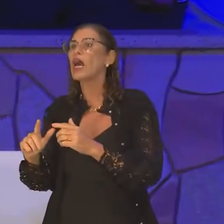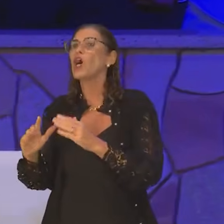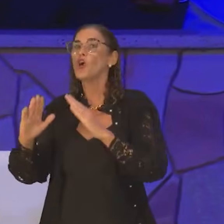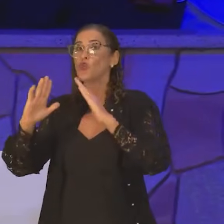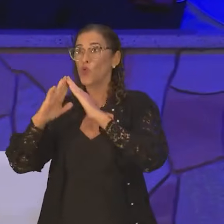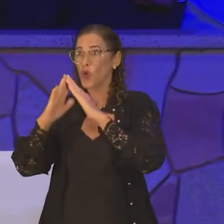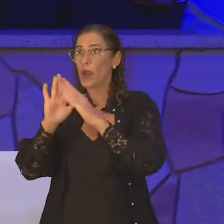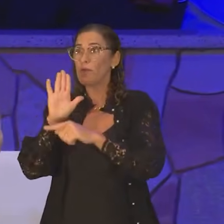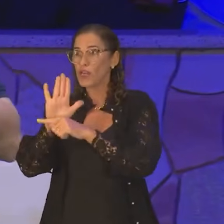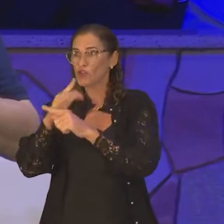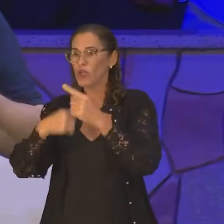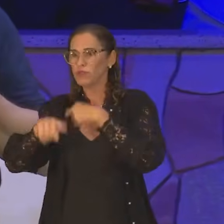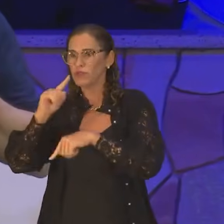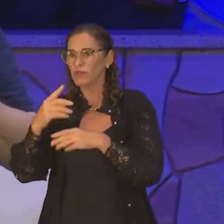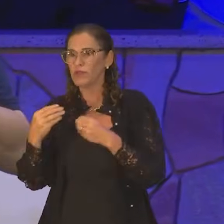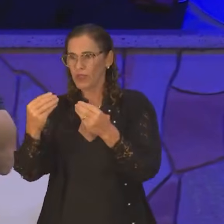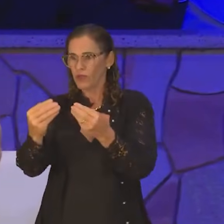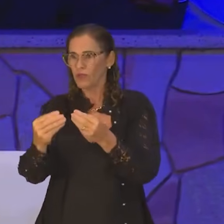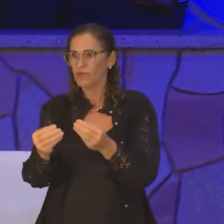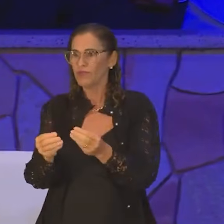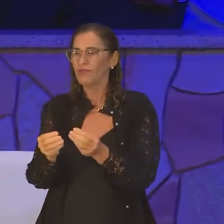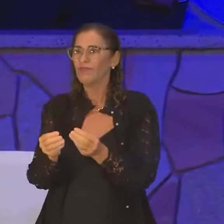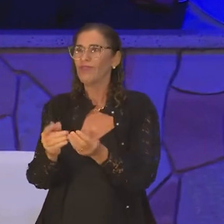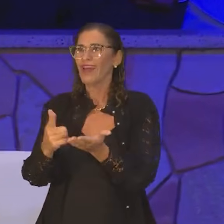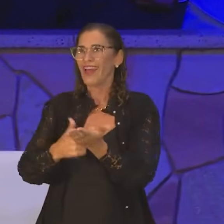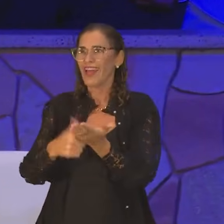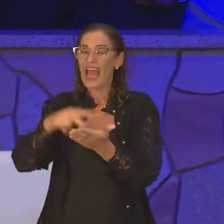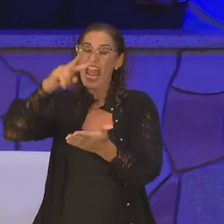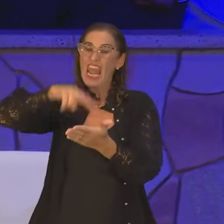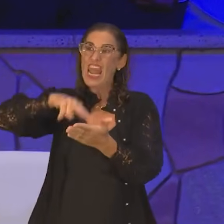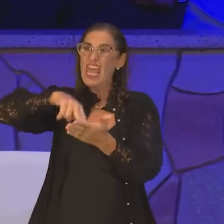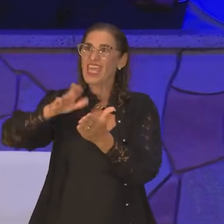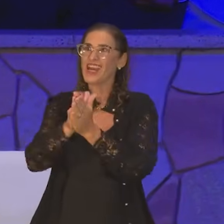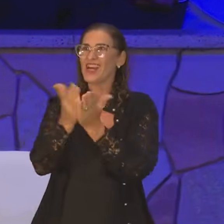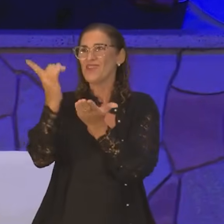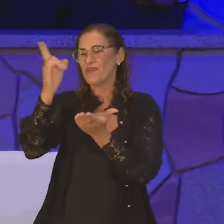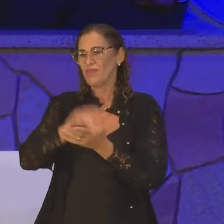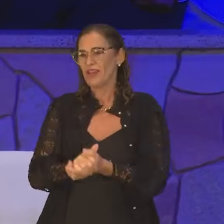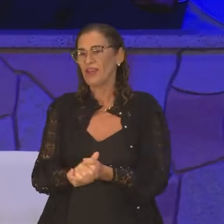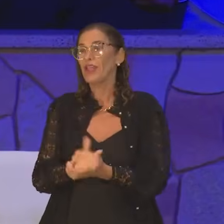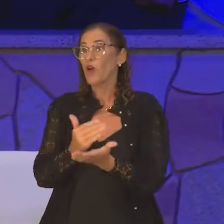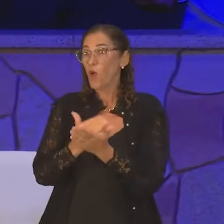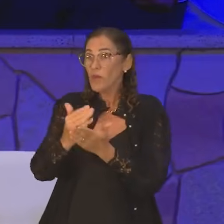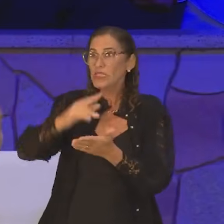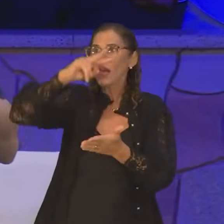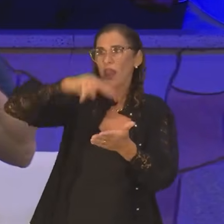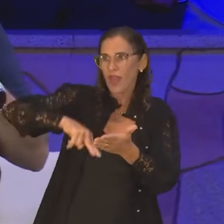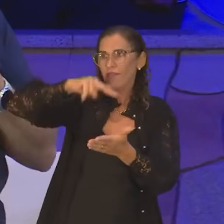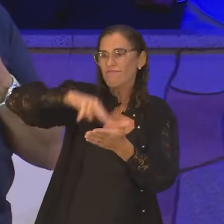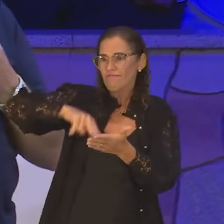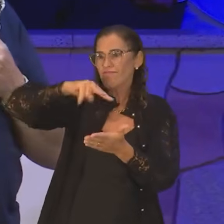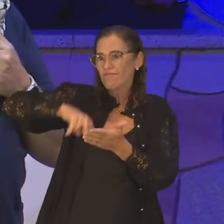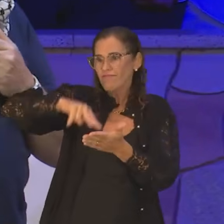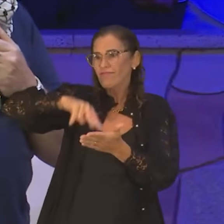na entrada me deu esse livro e me disse, leia esse livro. E eu comecei a ler esse livro.